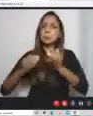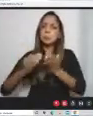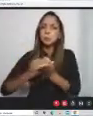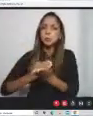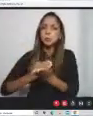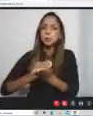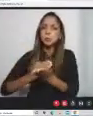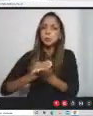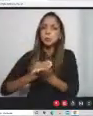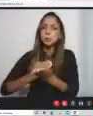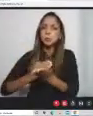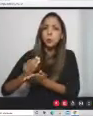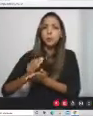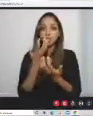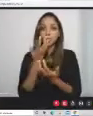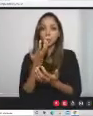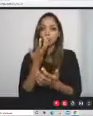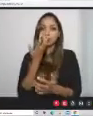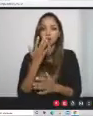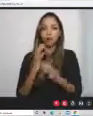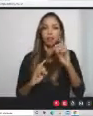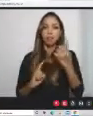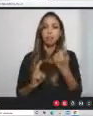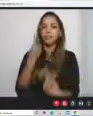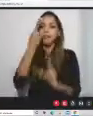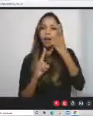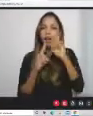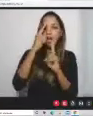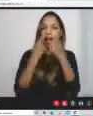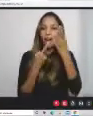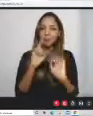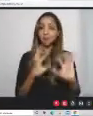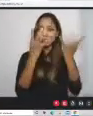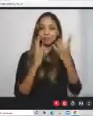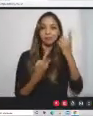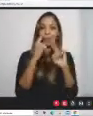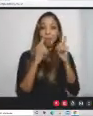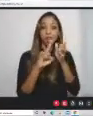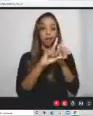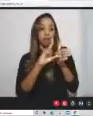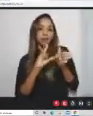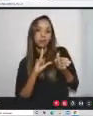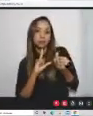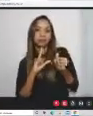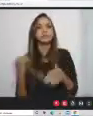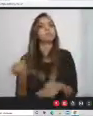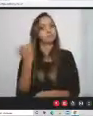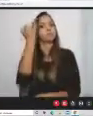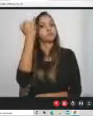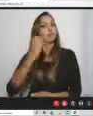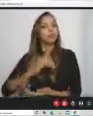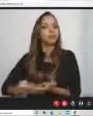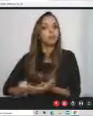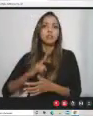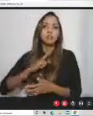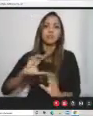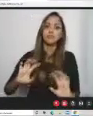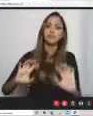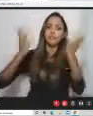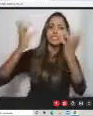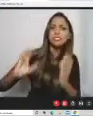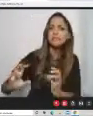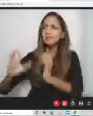carnaval. É importante essa data, porque é justamente no período do carnaval, onde a gente tem uma série de festas, e aí você tem ali muito